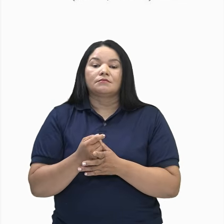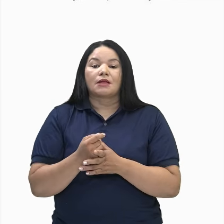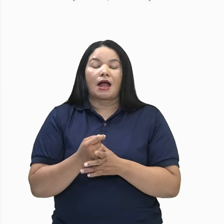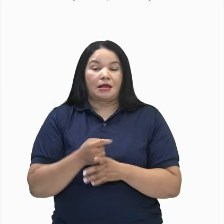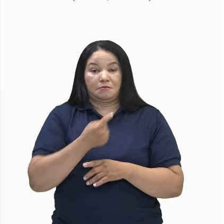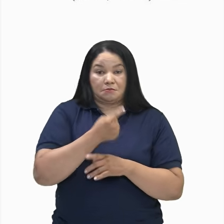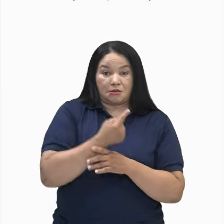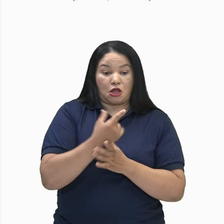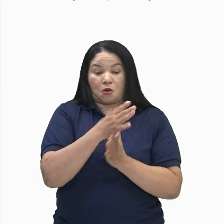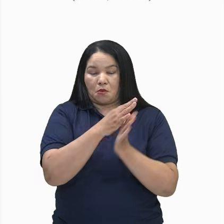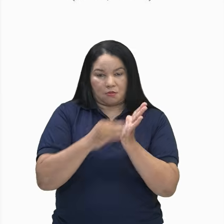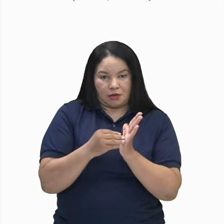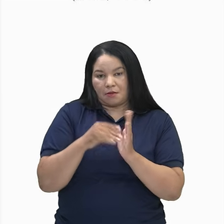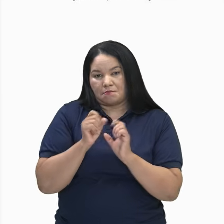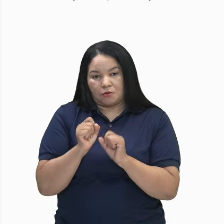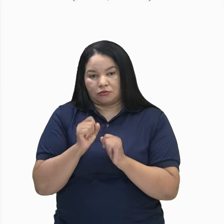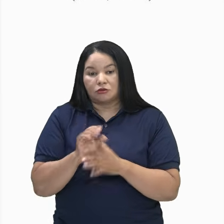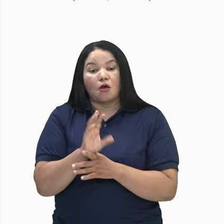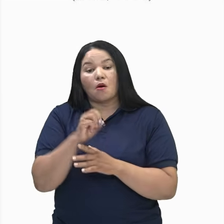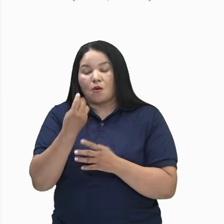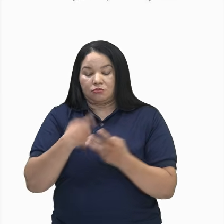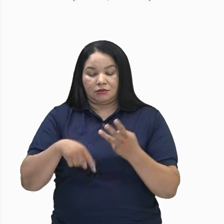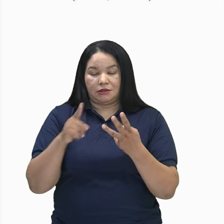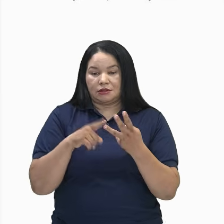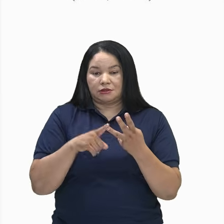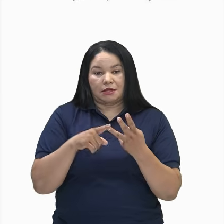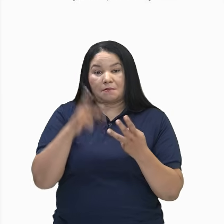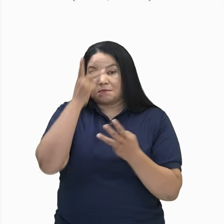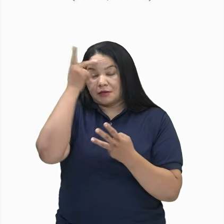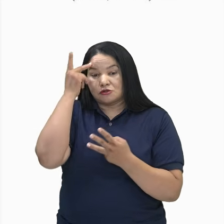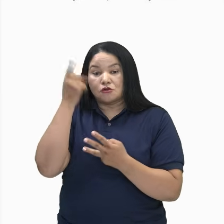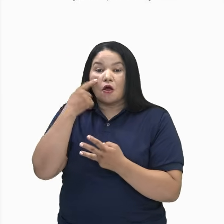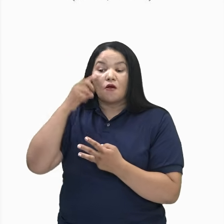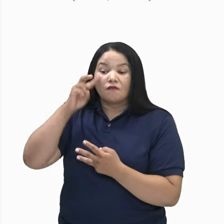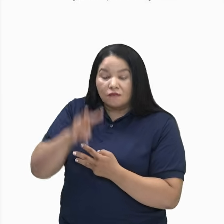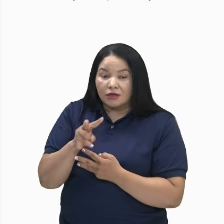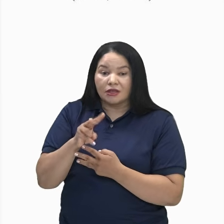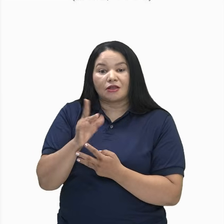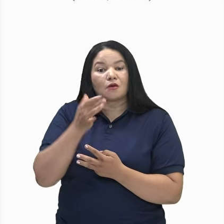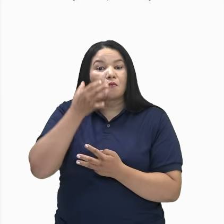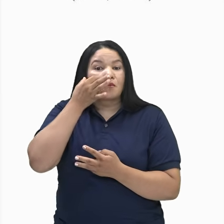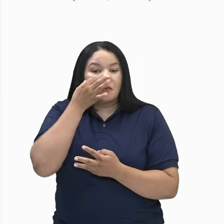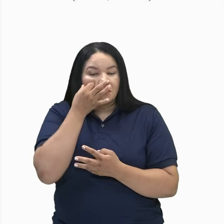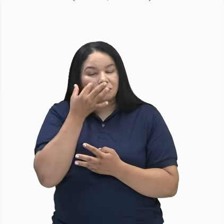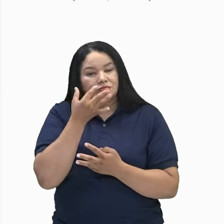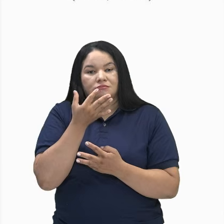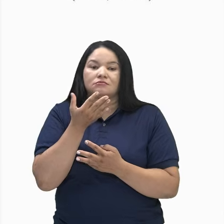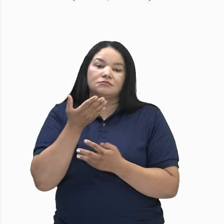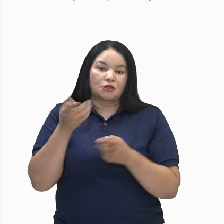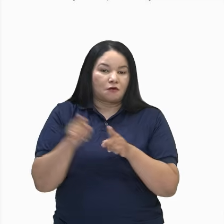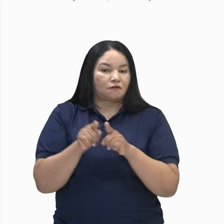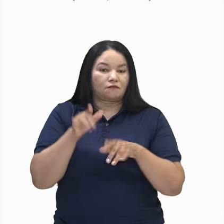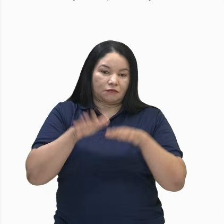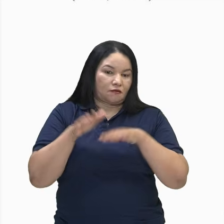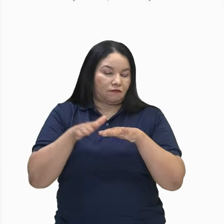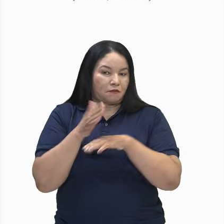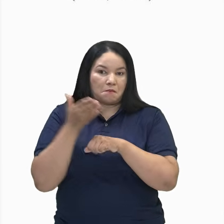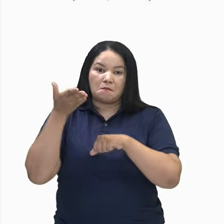as fontes podem ser testemunhas, pessoas que efetivamente vivenciaram, estiveram